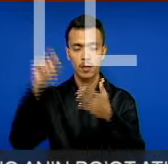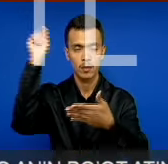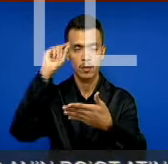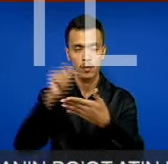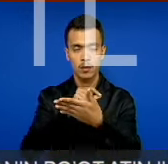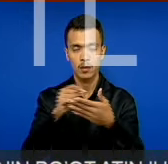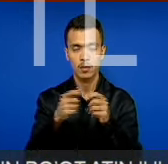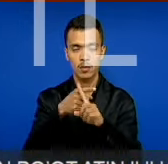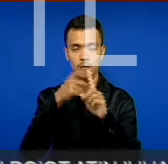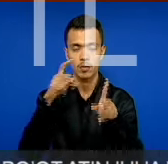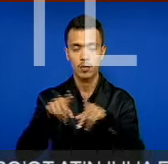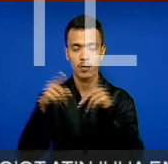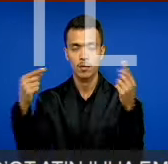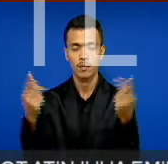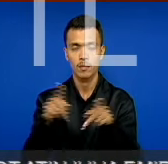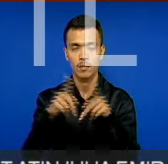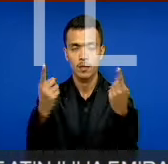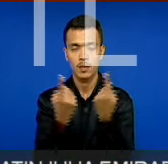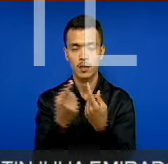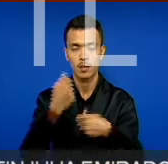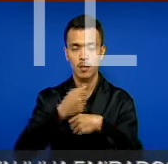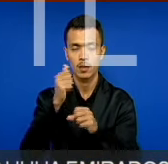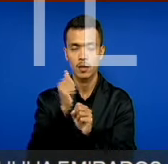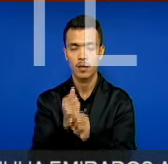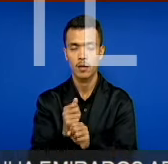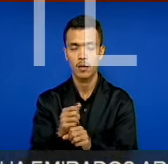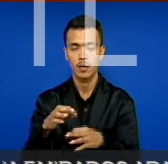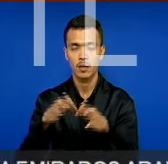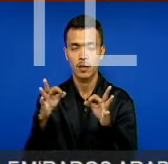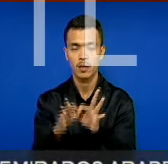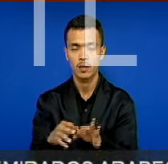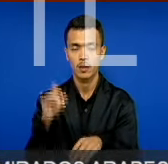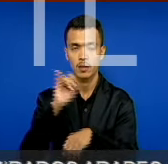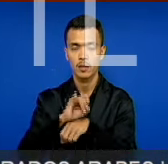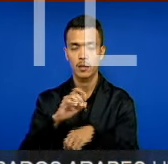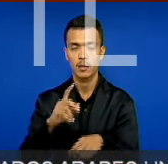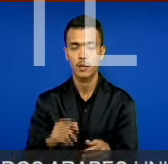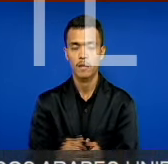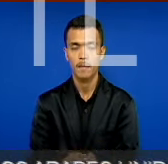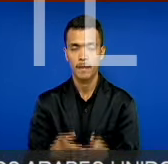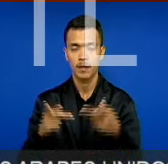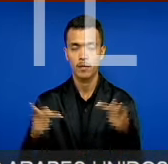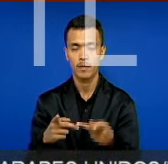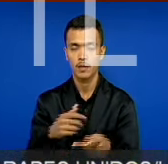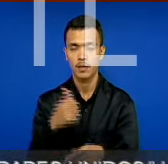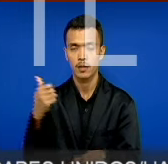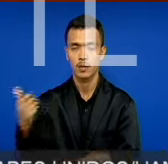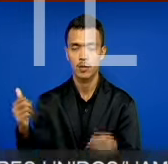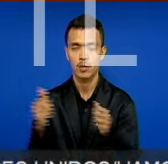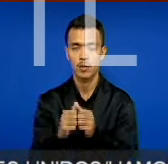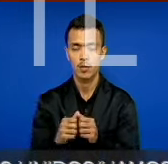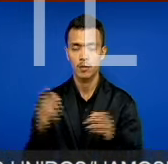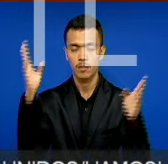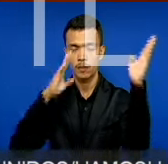lihusi companhia sira, o de halo serviço para reabilitação Igreja Catedral dele, no mos fatin seluk relaciona ho